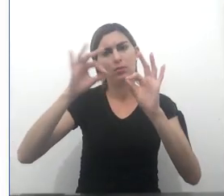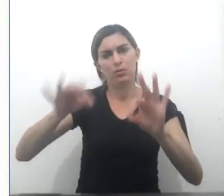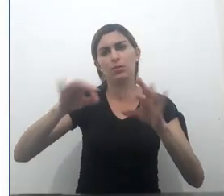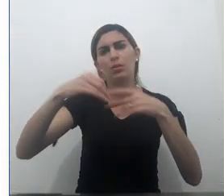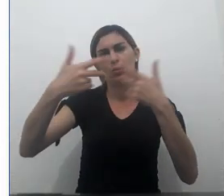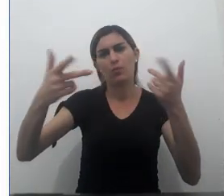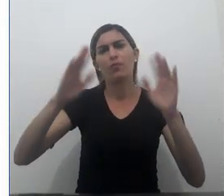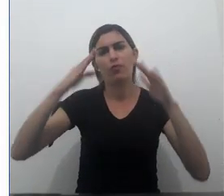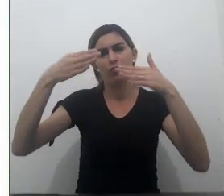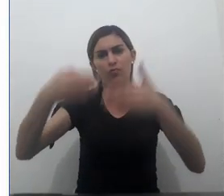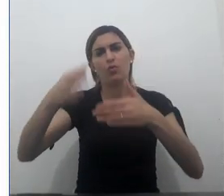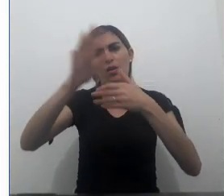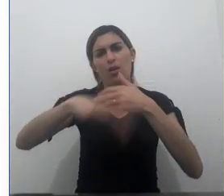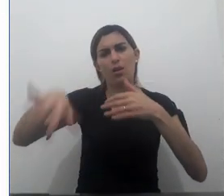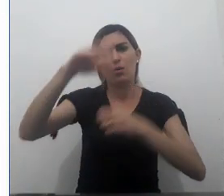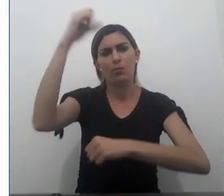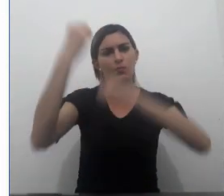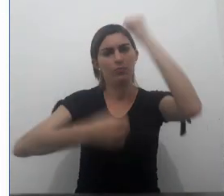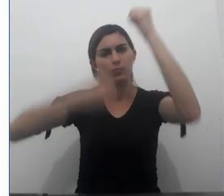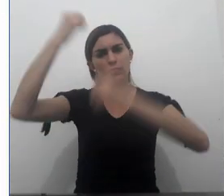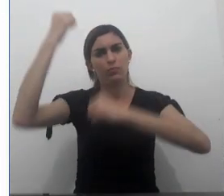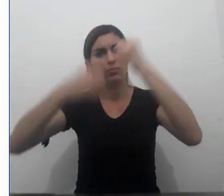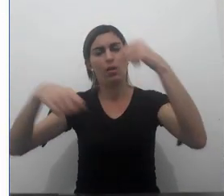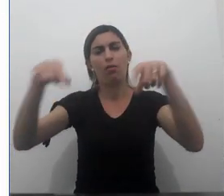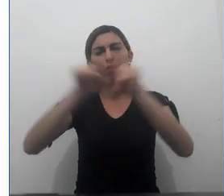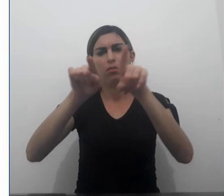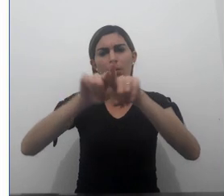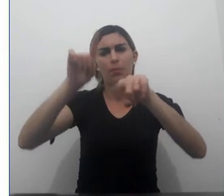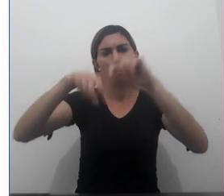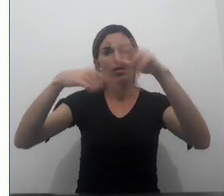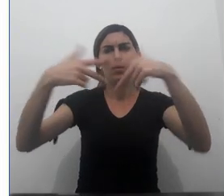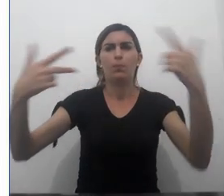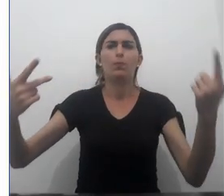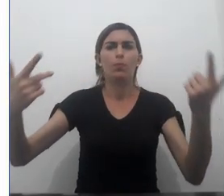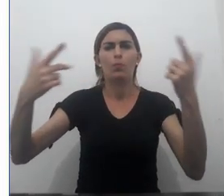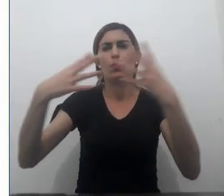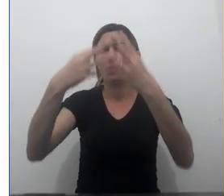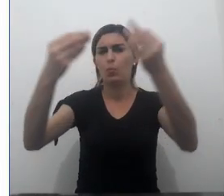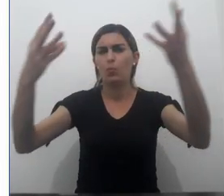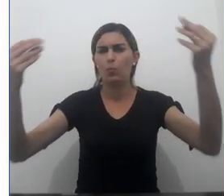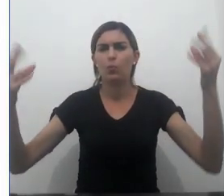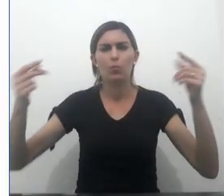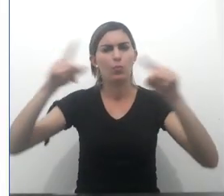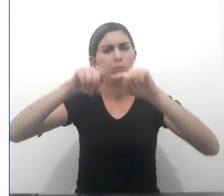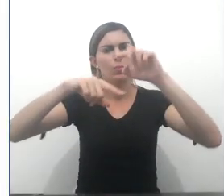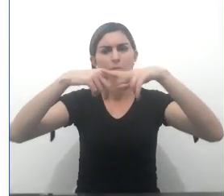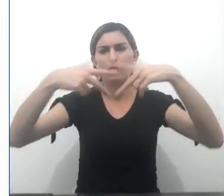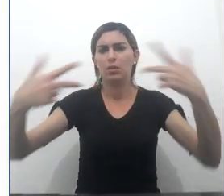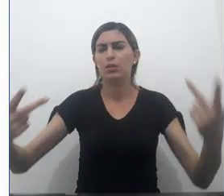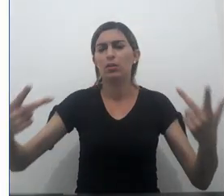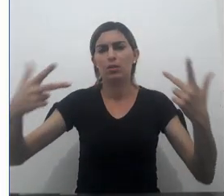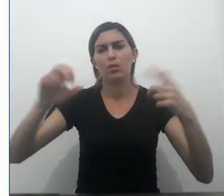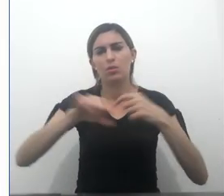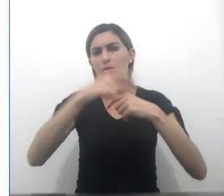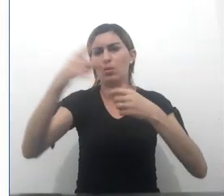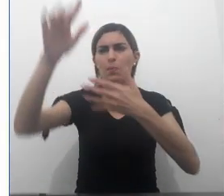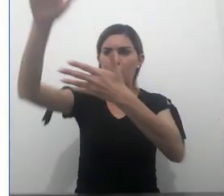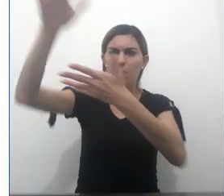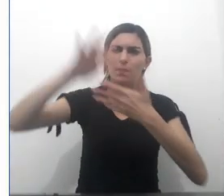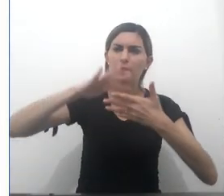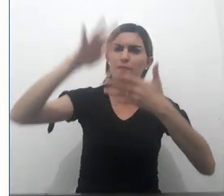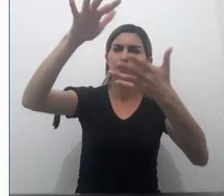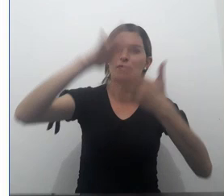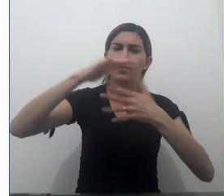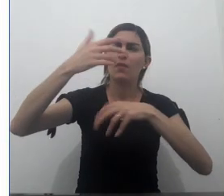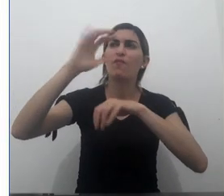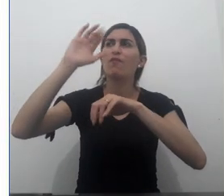tá? Geralmente mercadorias voltadas para áreas industriais, e também produz muitos materiais que são